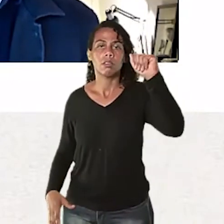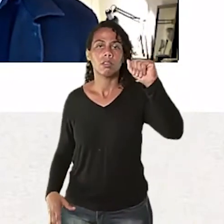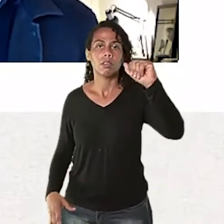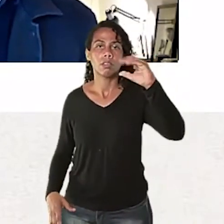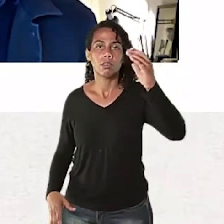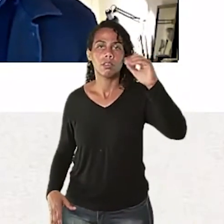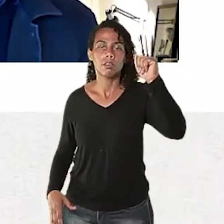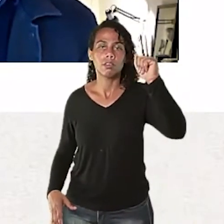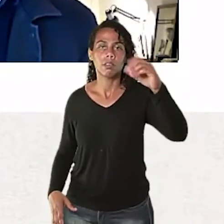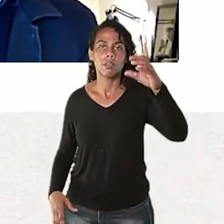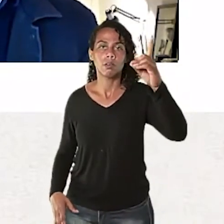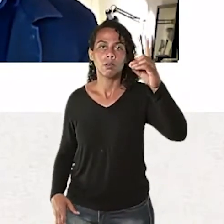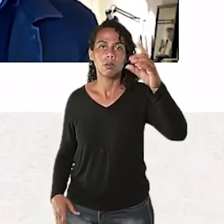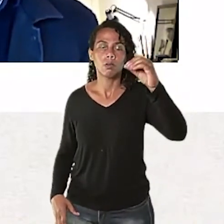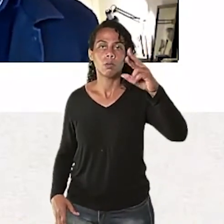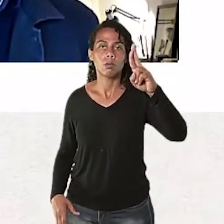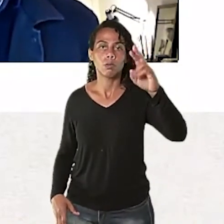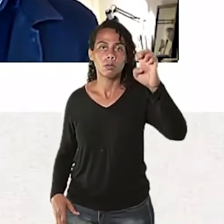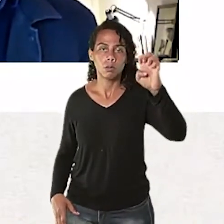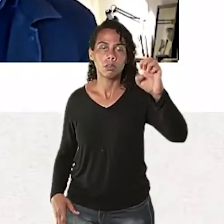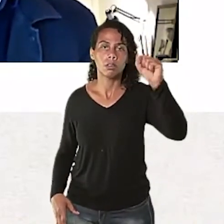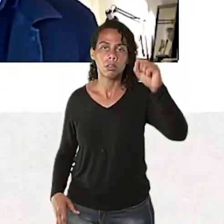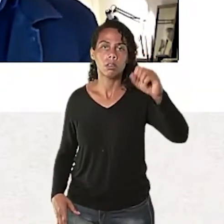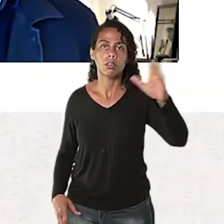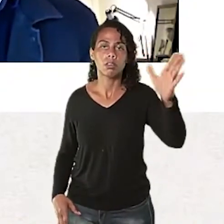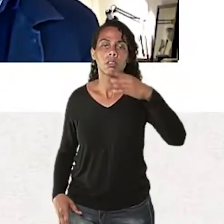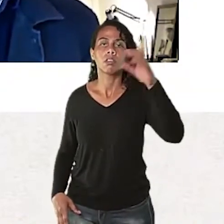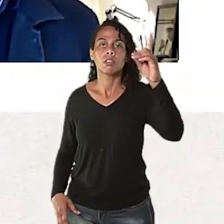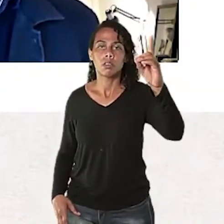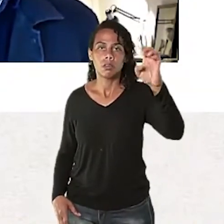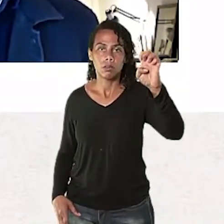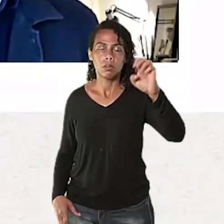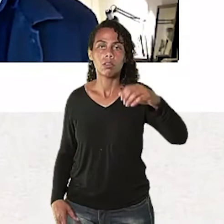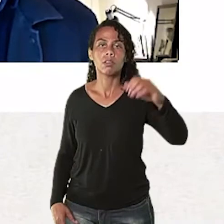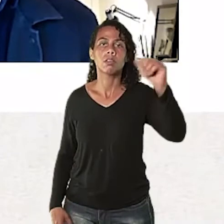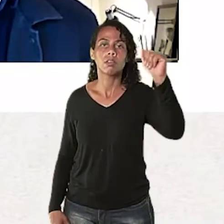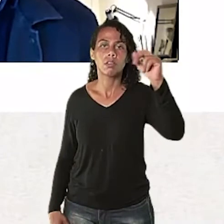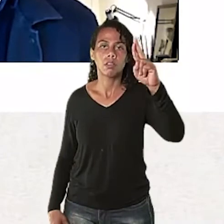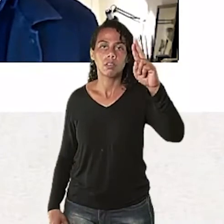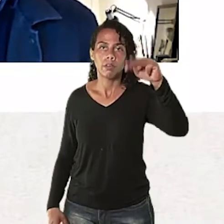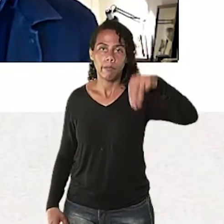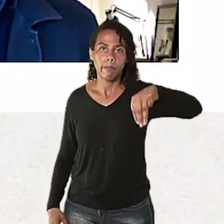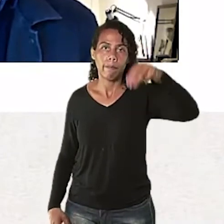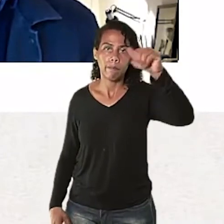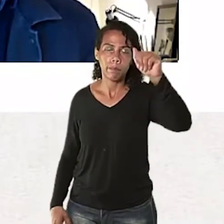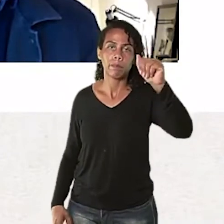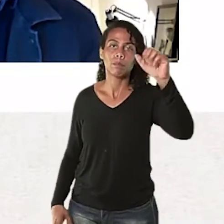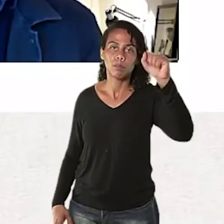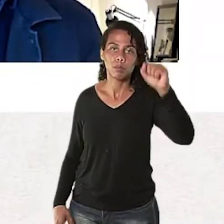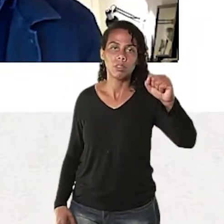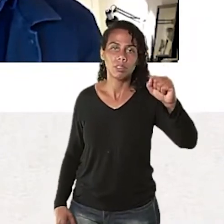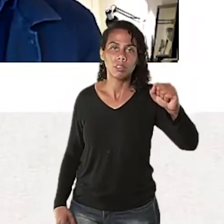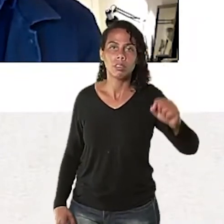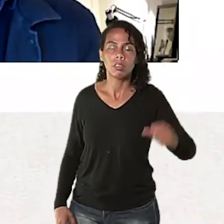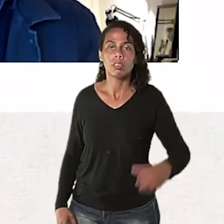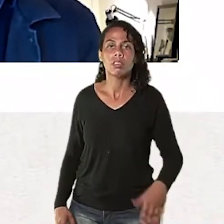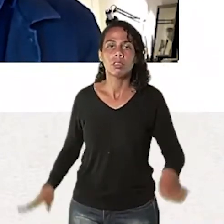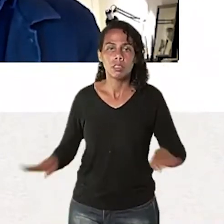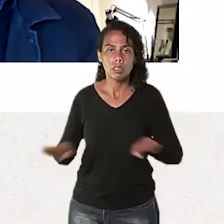manda para a nós tivemos duas experiências fortes. O Caco Barcelos viveu isso, você